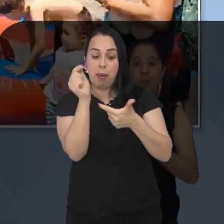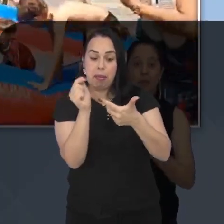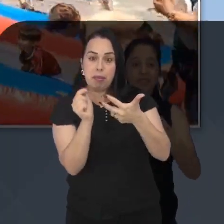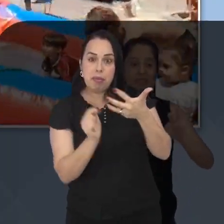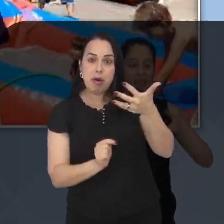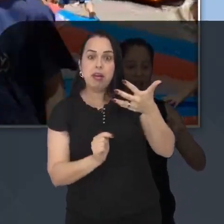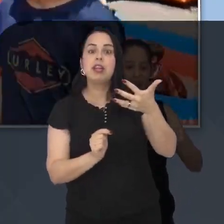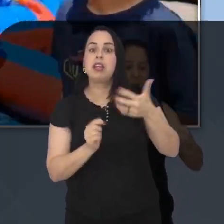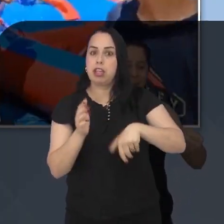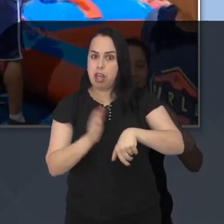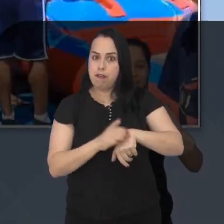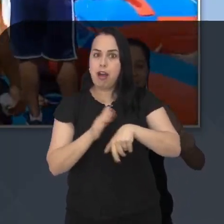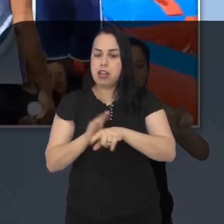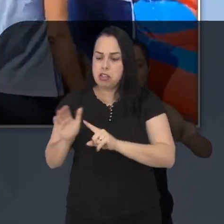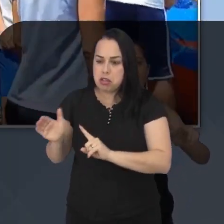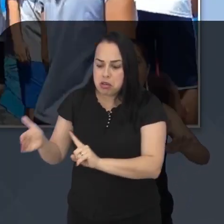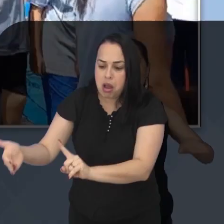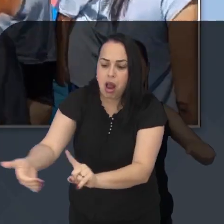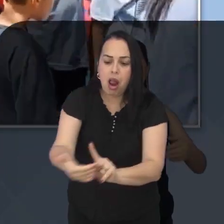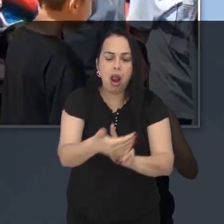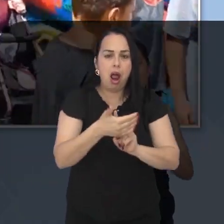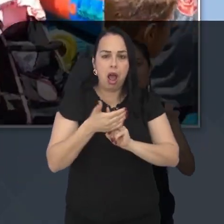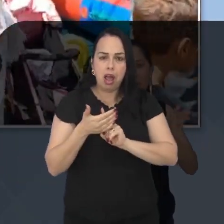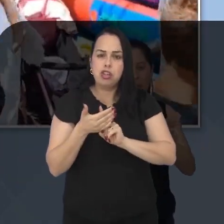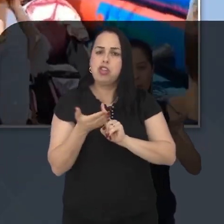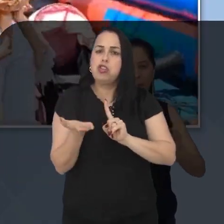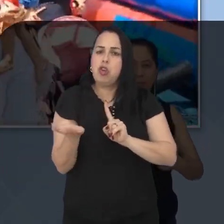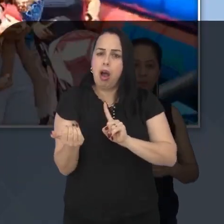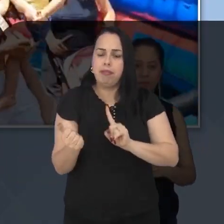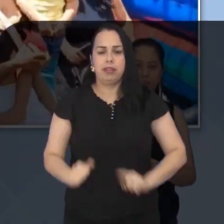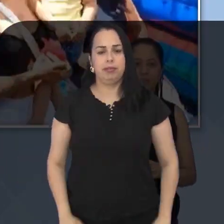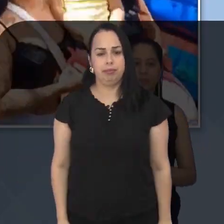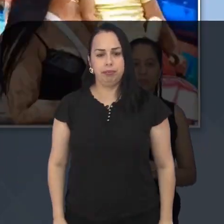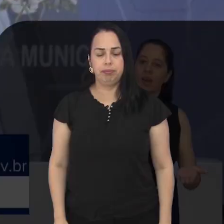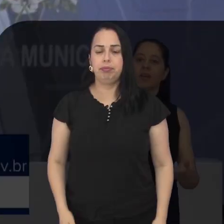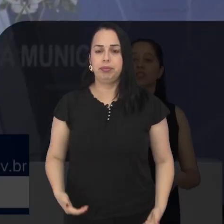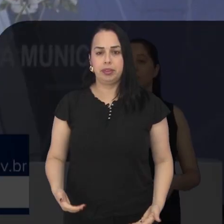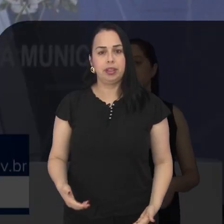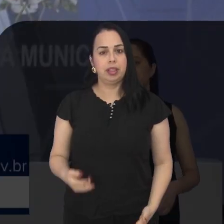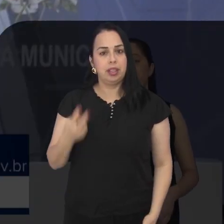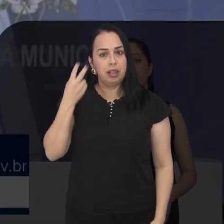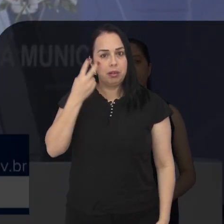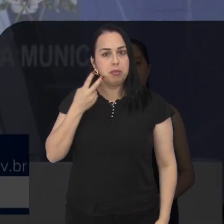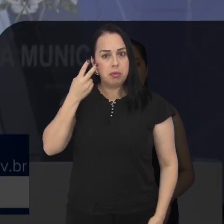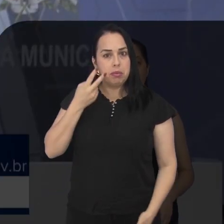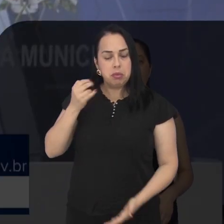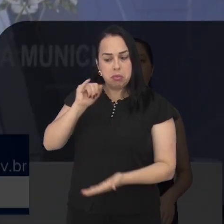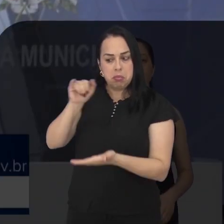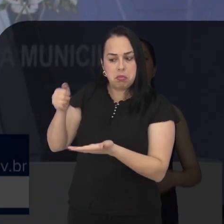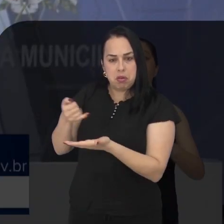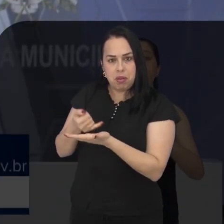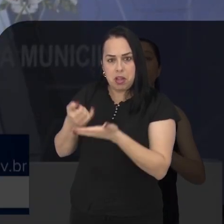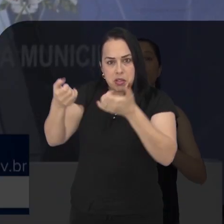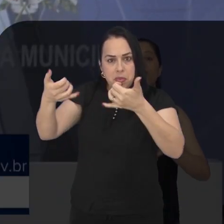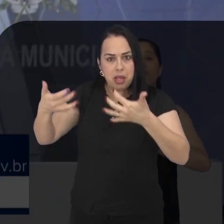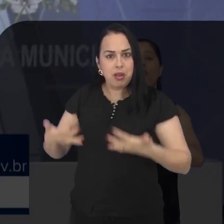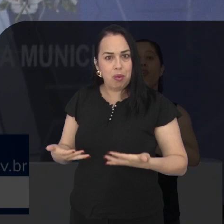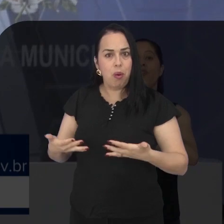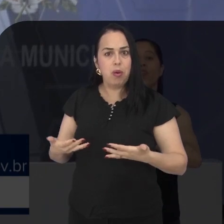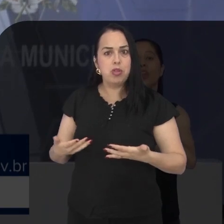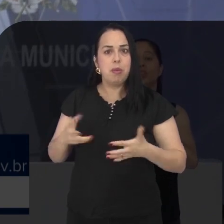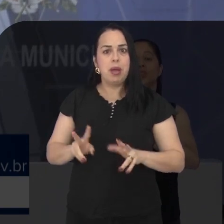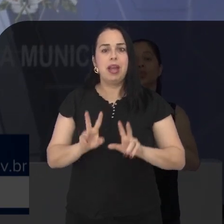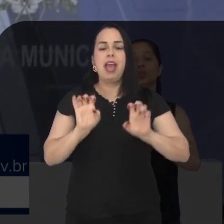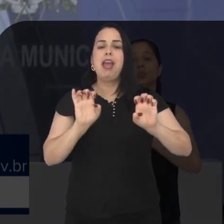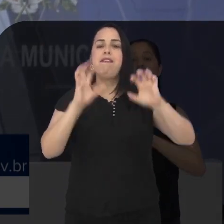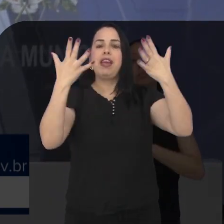os serviços oferecidos pela entidade que acolhe crianças e jovens carentes. Quem também falou sobre atividades em prol das crianças